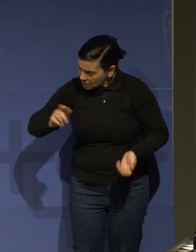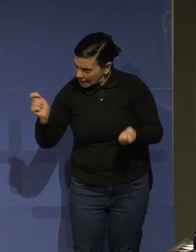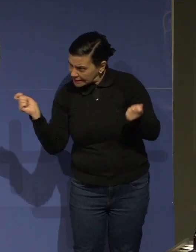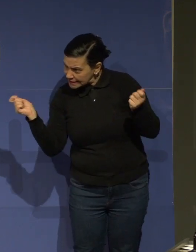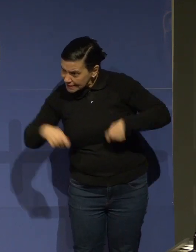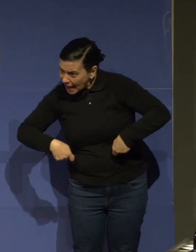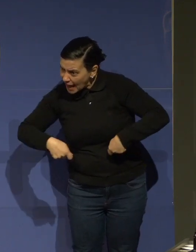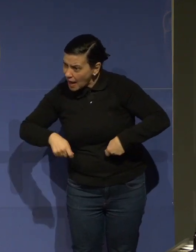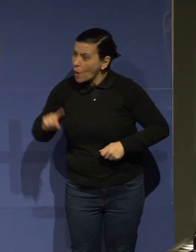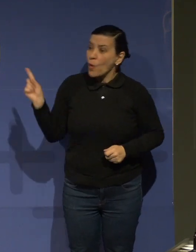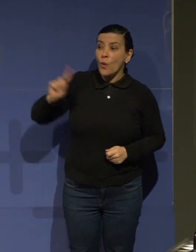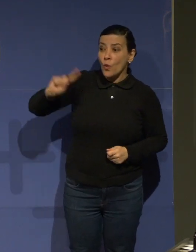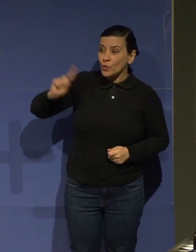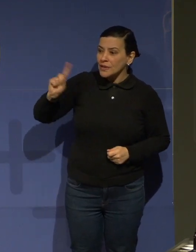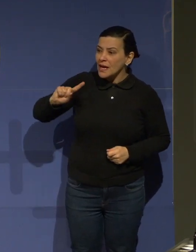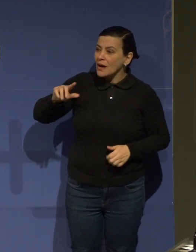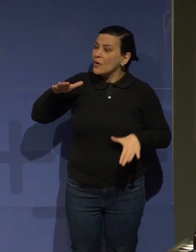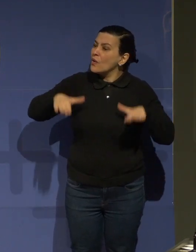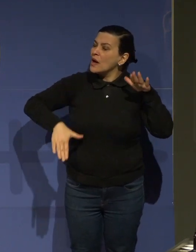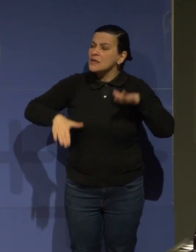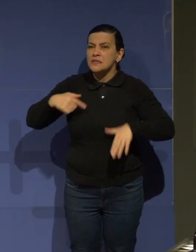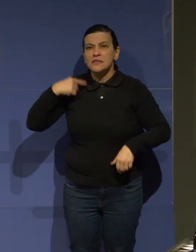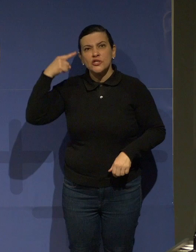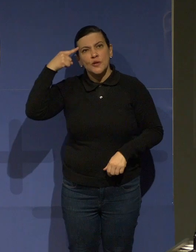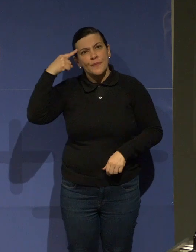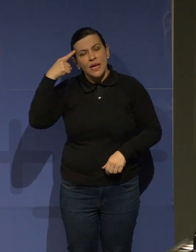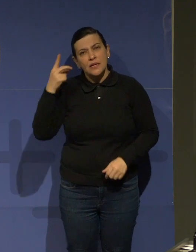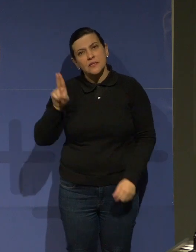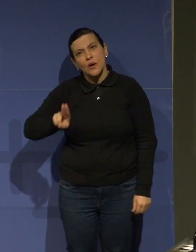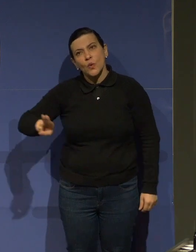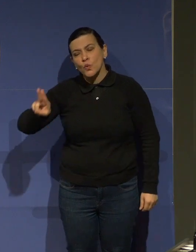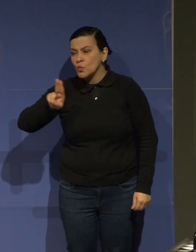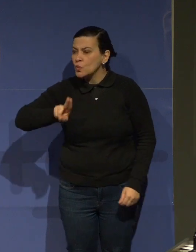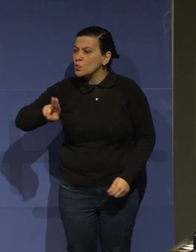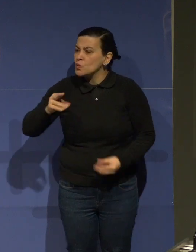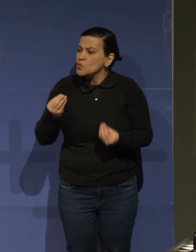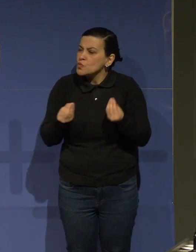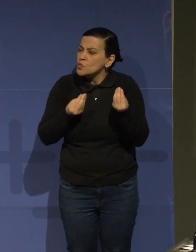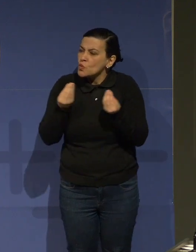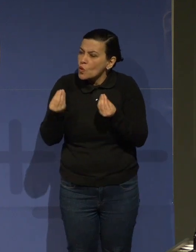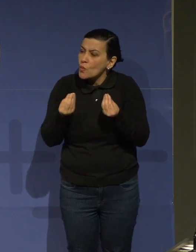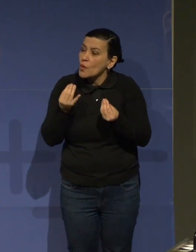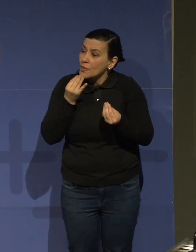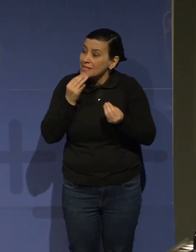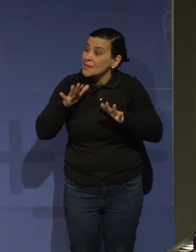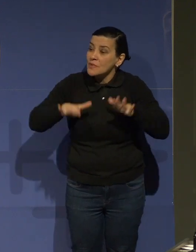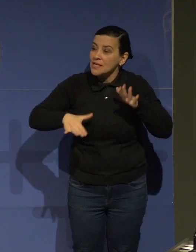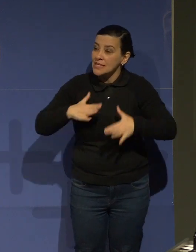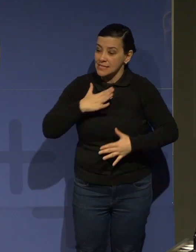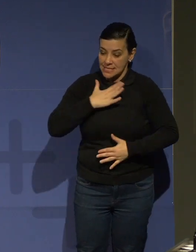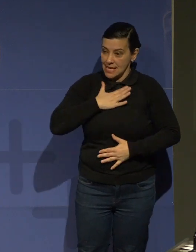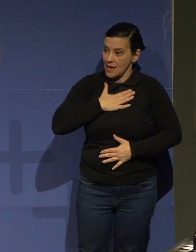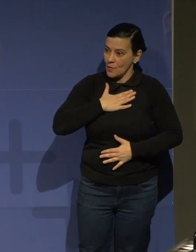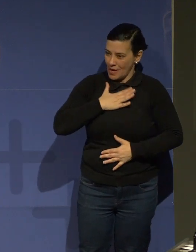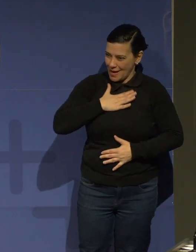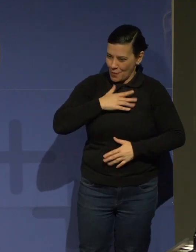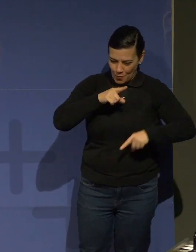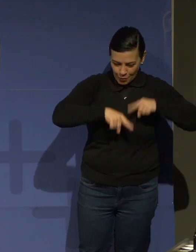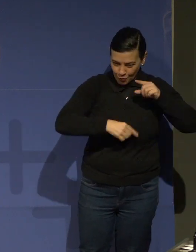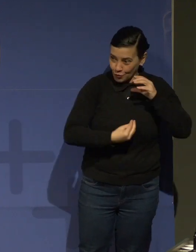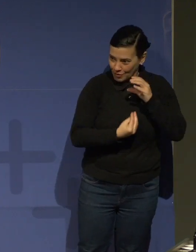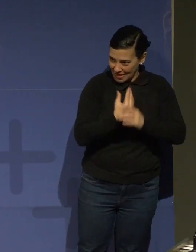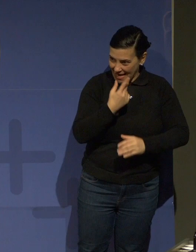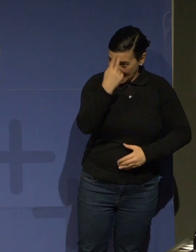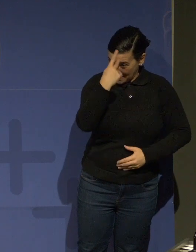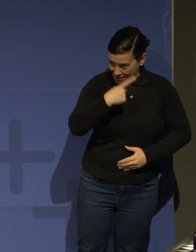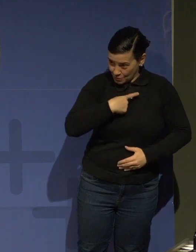que a gente pensa no caso de uso, normalmente a gente sempre nós usamos nós mesmos como um exemplo. E é nesse